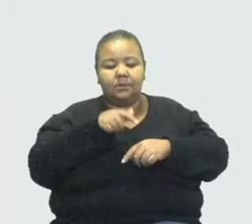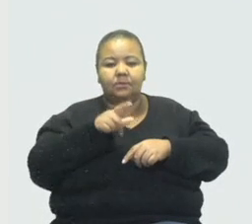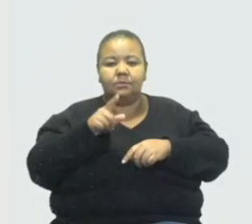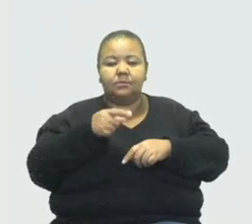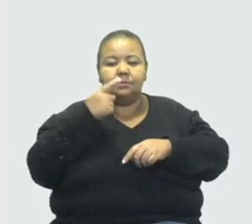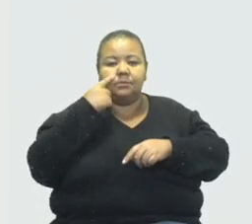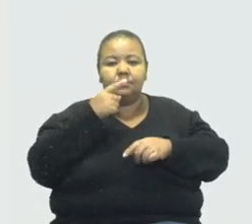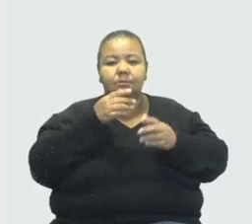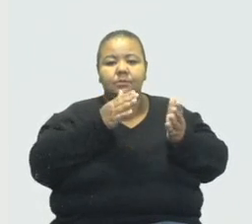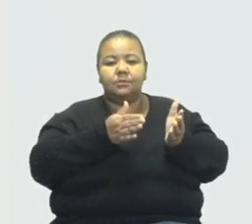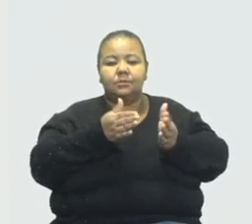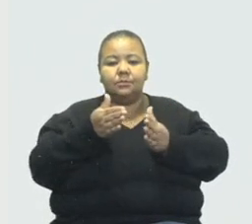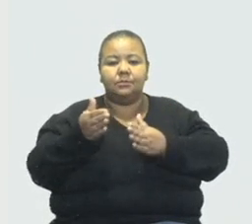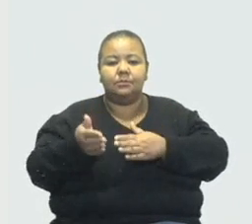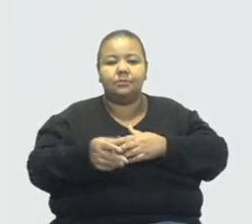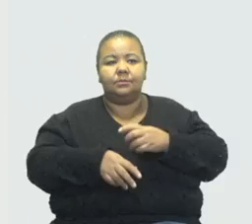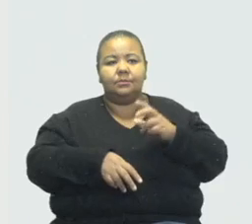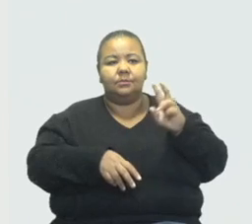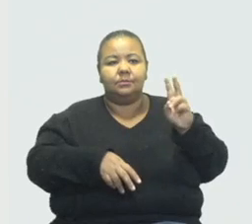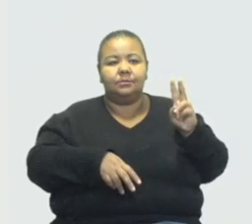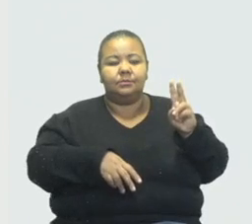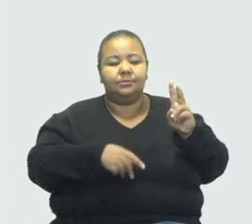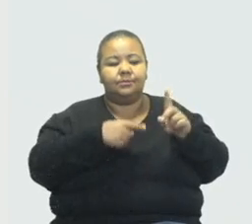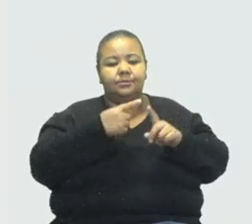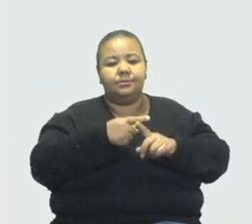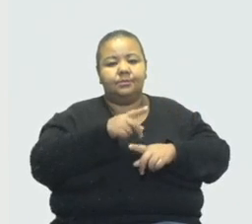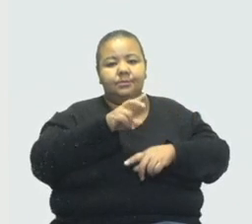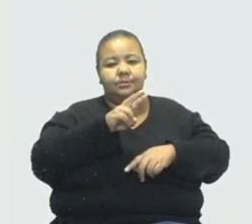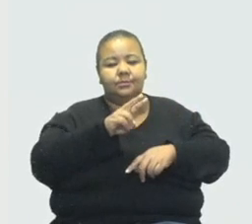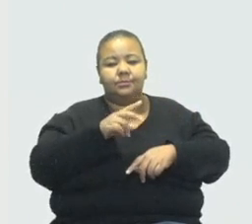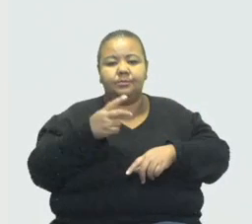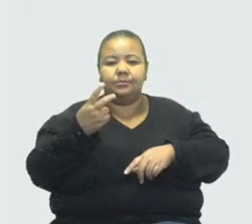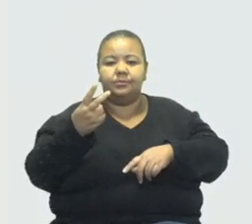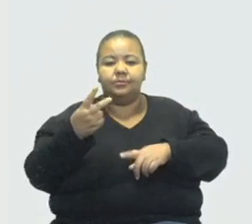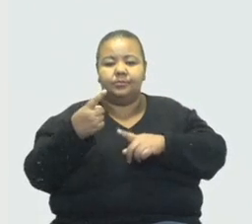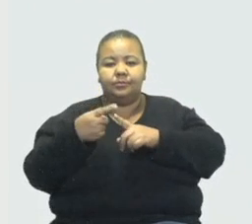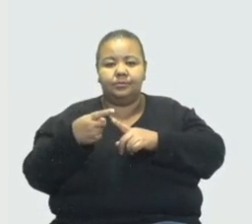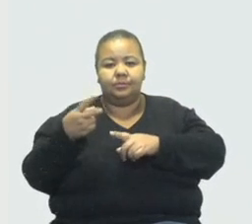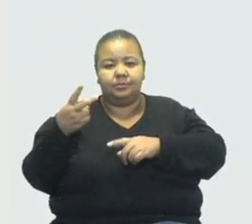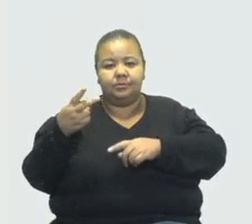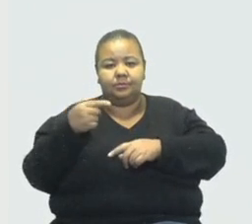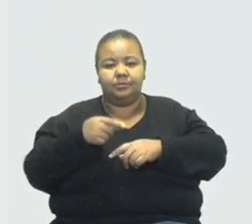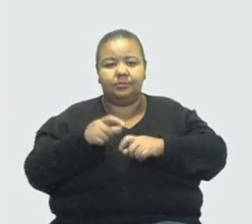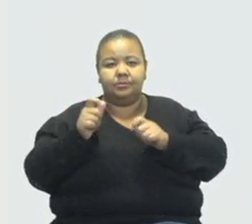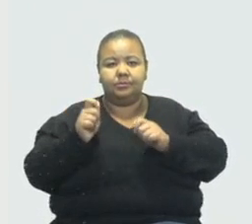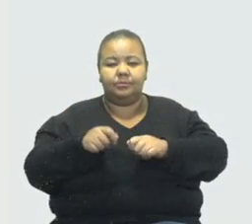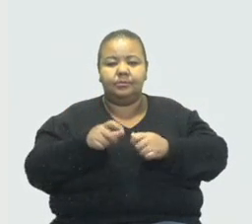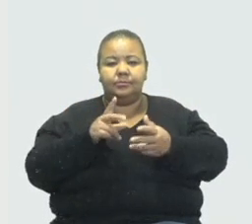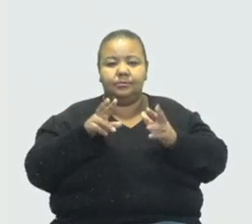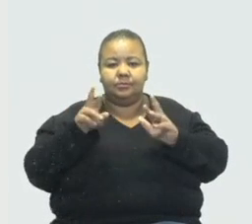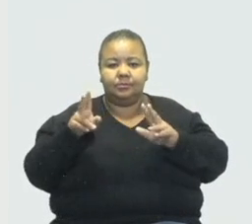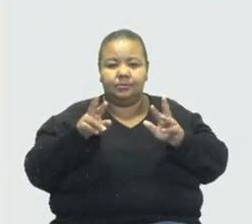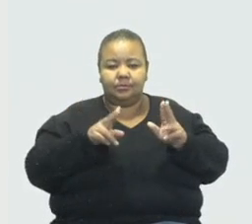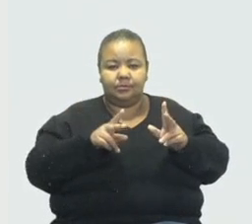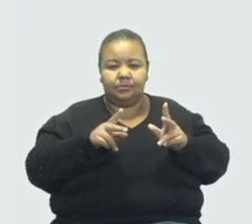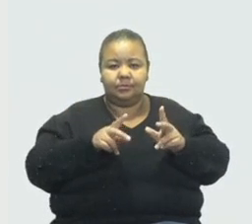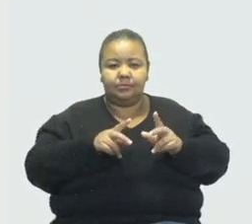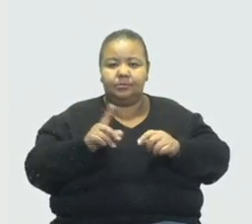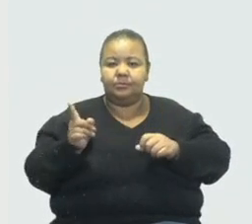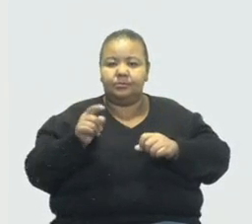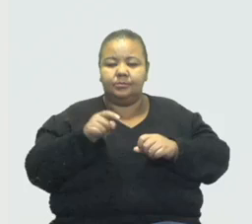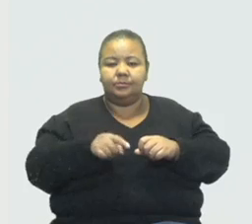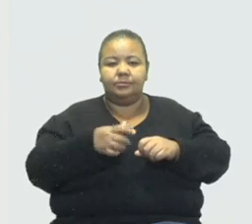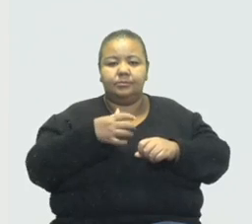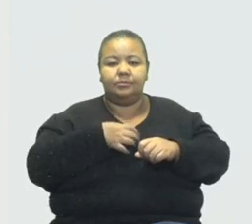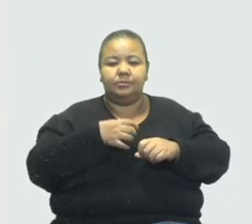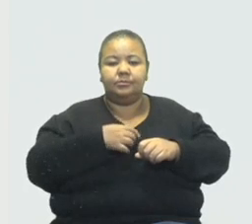vê a ordem. Então, 2 por 2 e 2 por 2. Tem que ser de mesma ordem, professora? Não, a condição